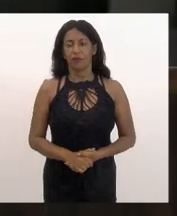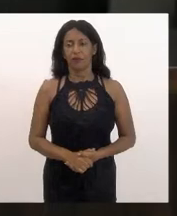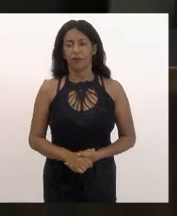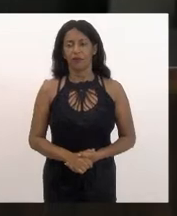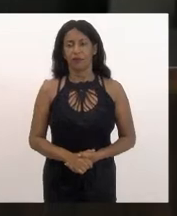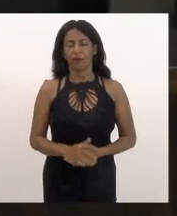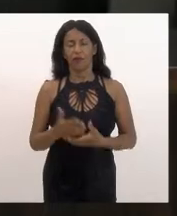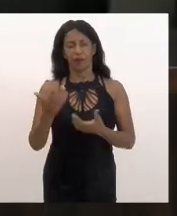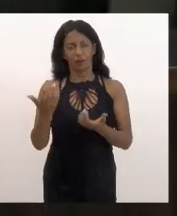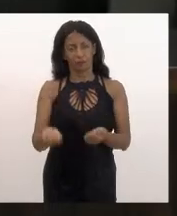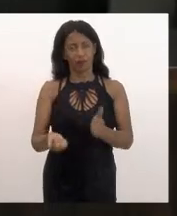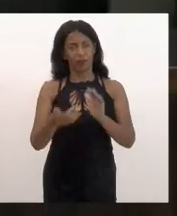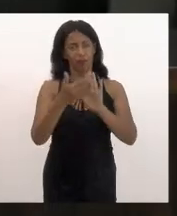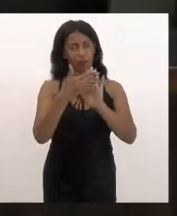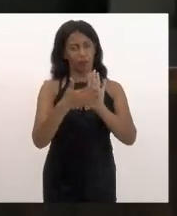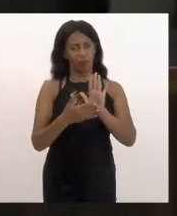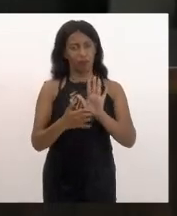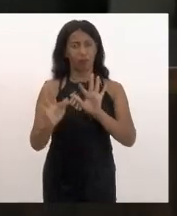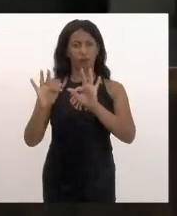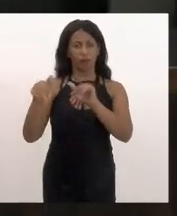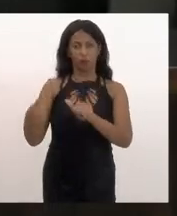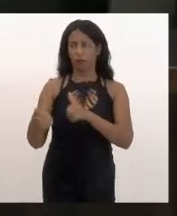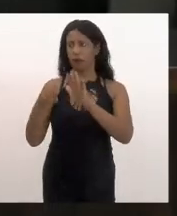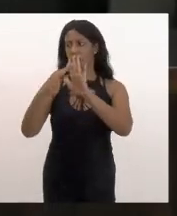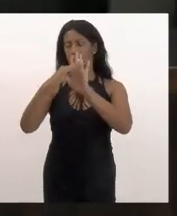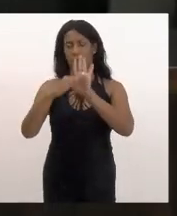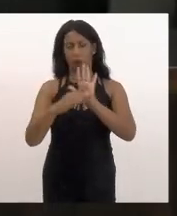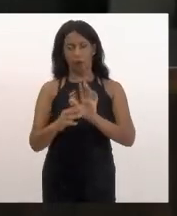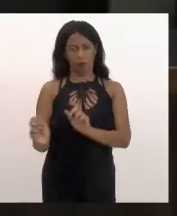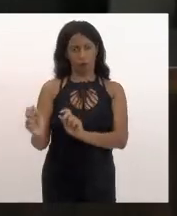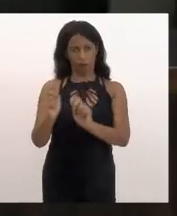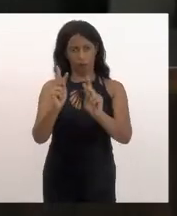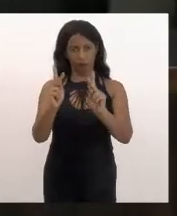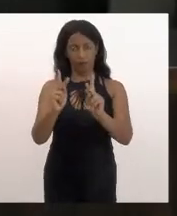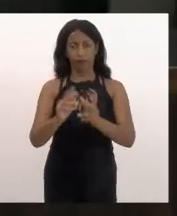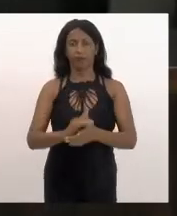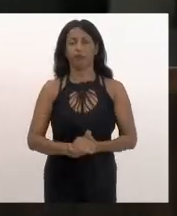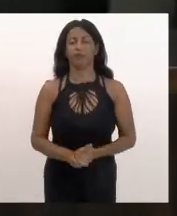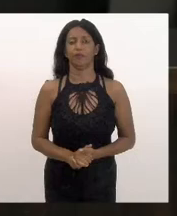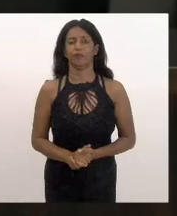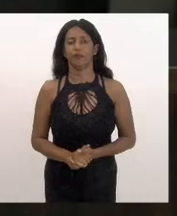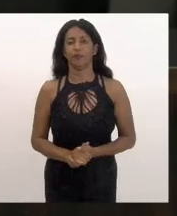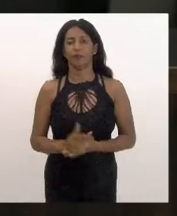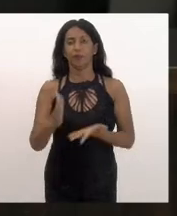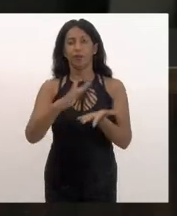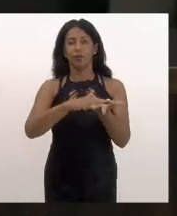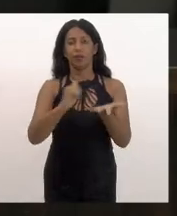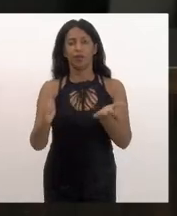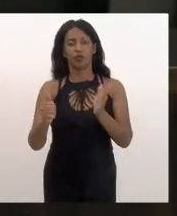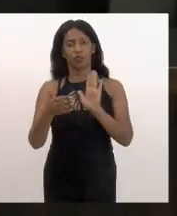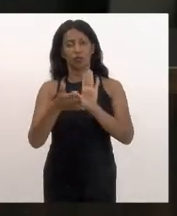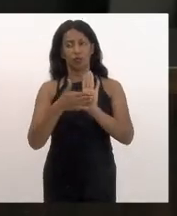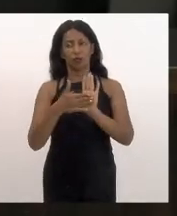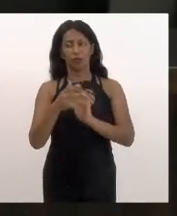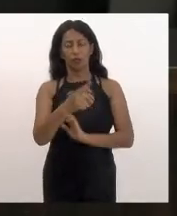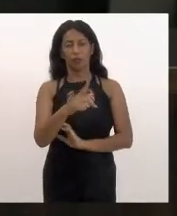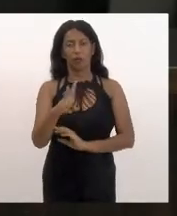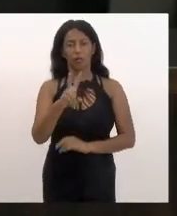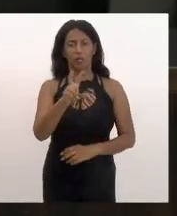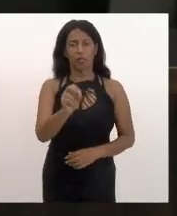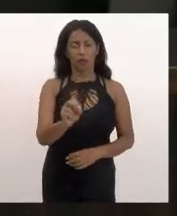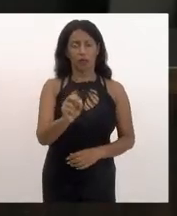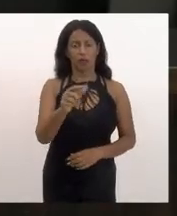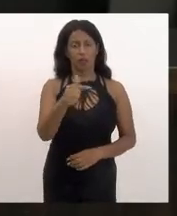Vamos à pauta. Ao final da pauta, eu concedo pela ordem. Ok? Então, está retirado de pauta o projeto de lei